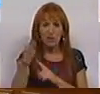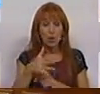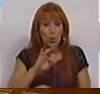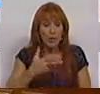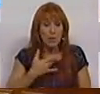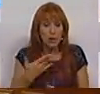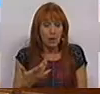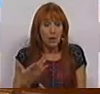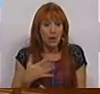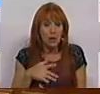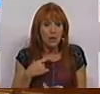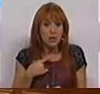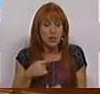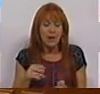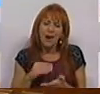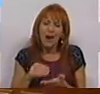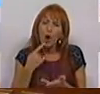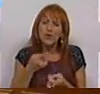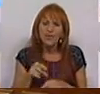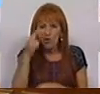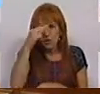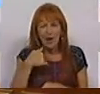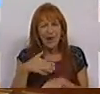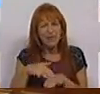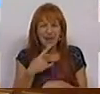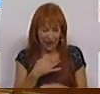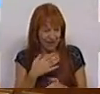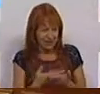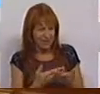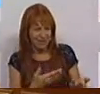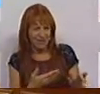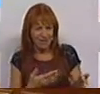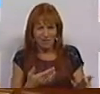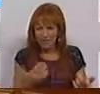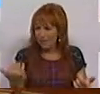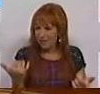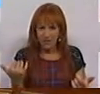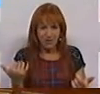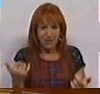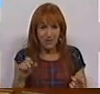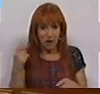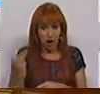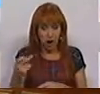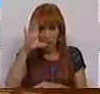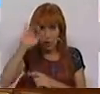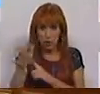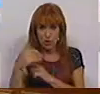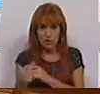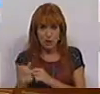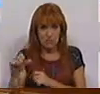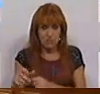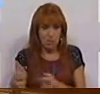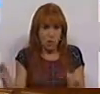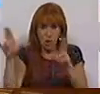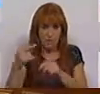PSD quer reescrever a história, querendo fazer crer que as permanências consulares são uma coisa nova. Não